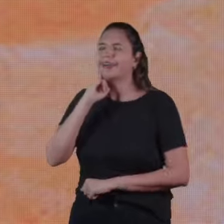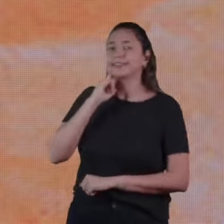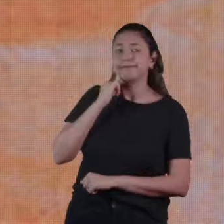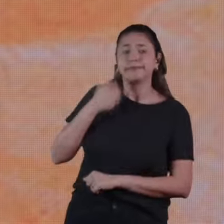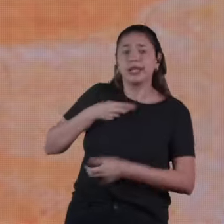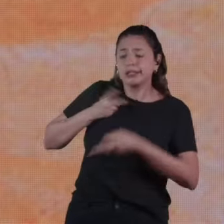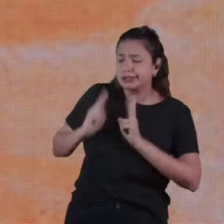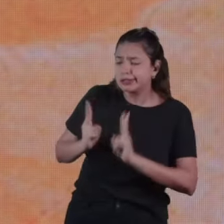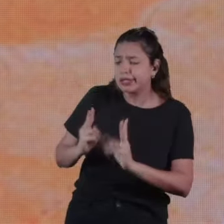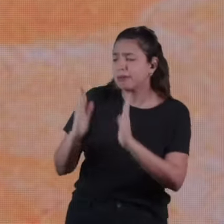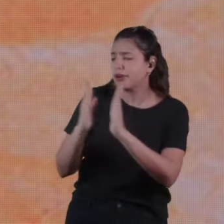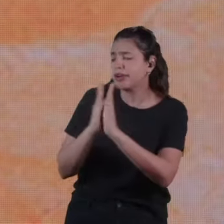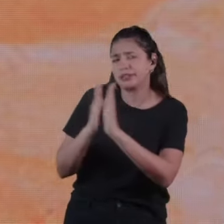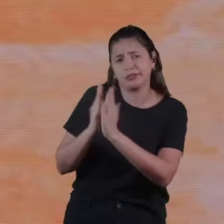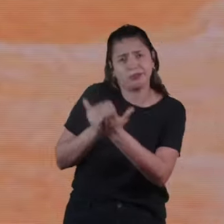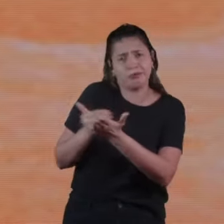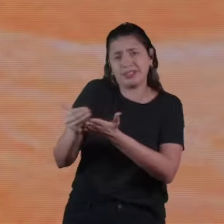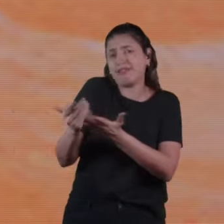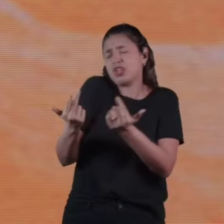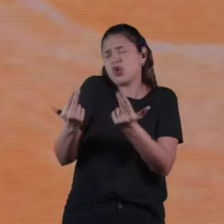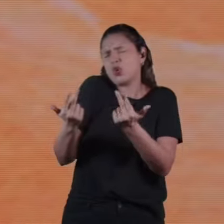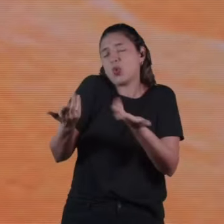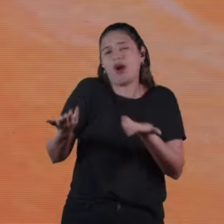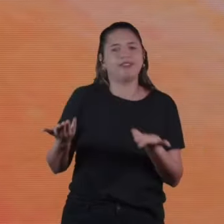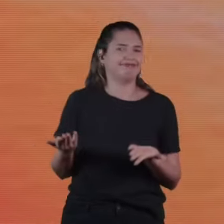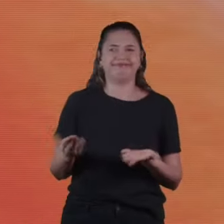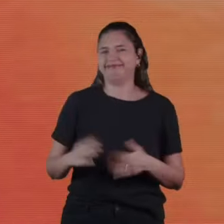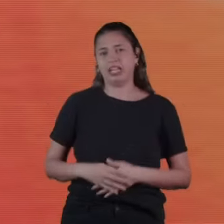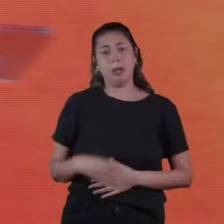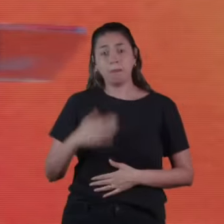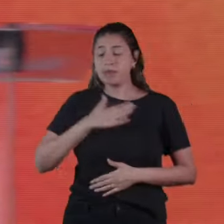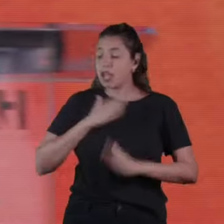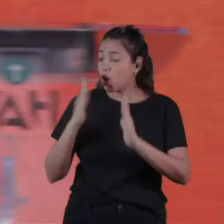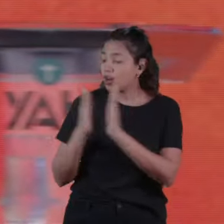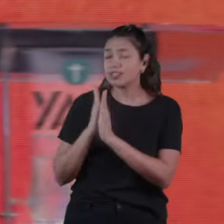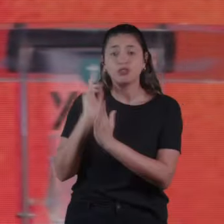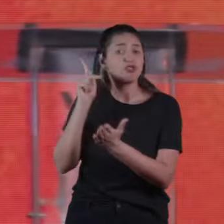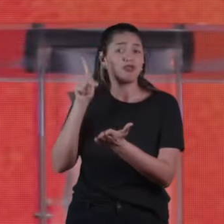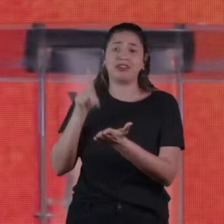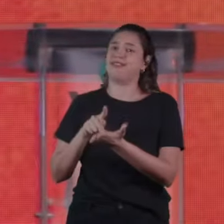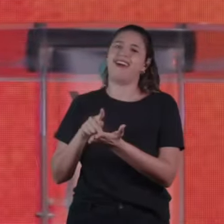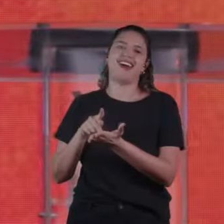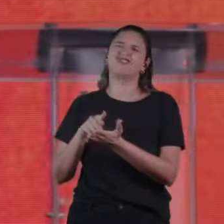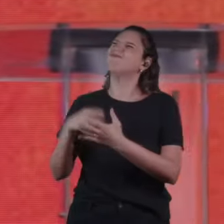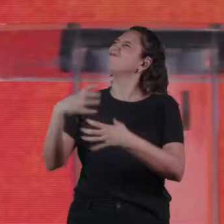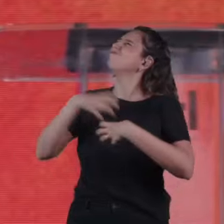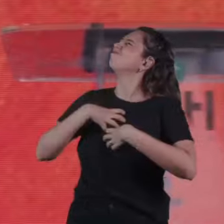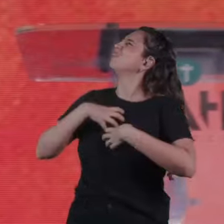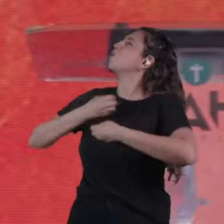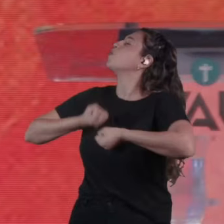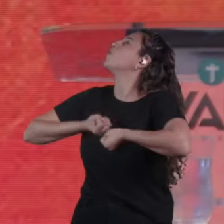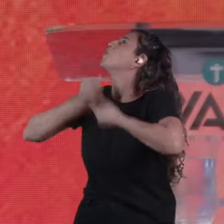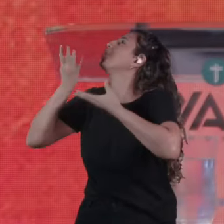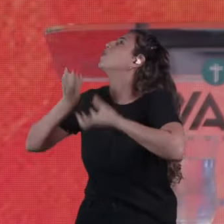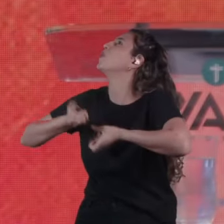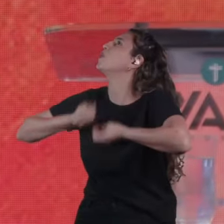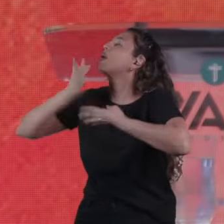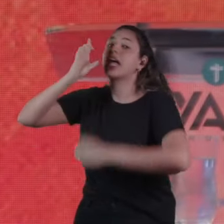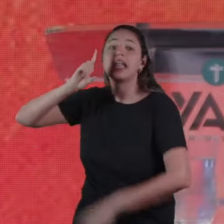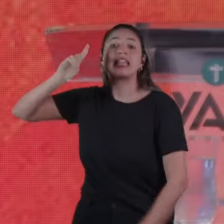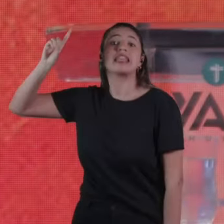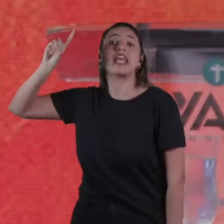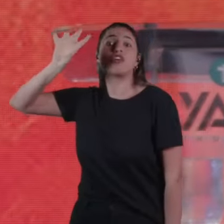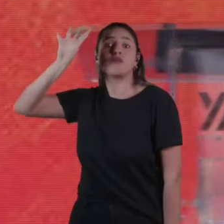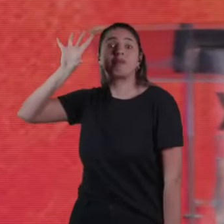oração. Não, minha oração pode ser completamente sincera. Eu estou diante de um Deus que me